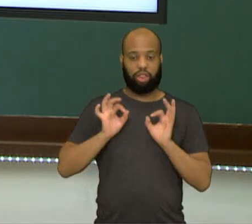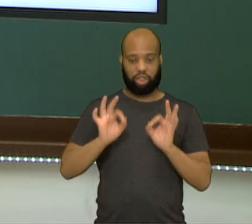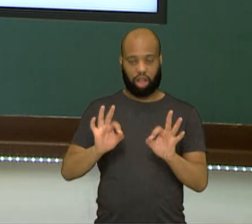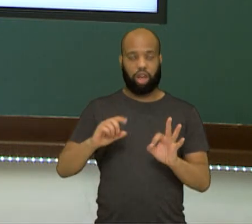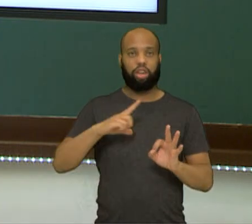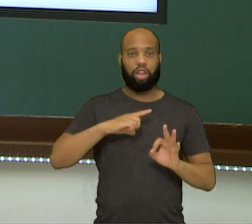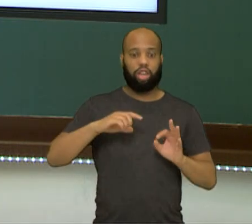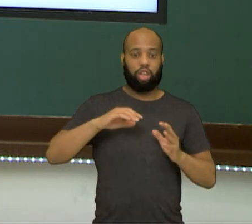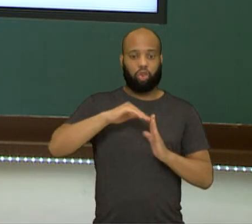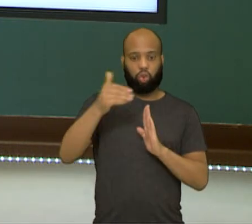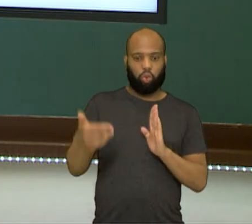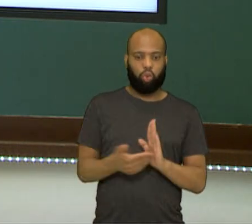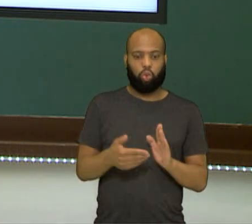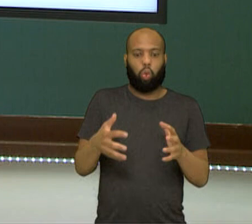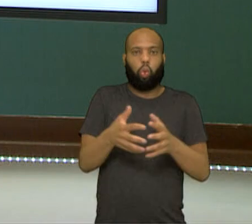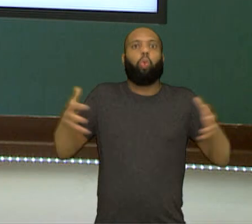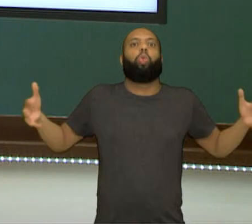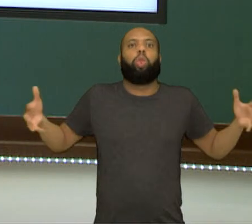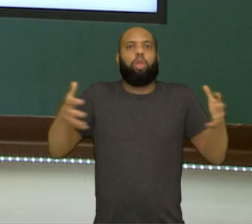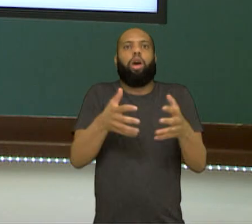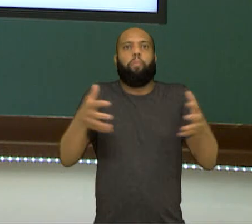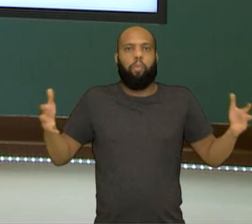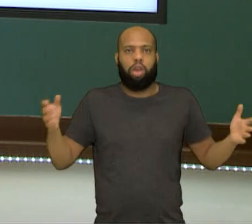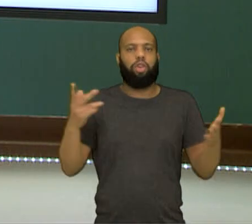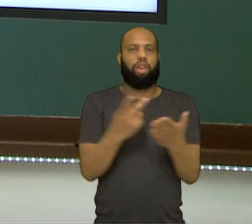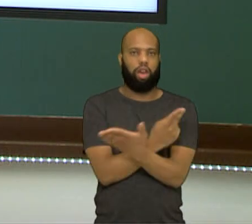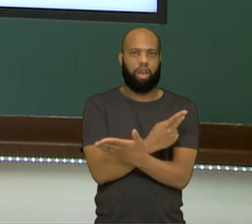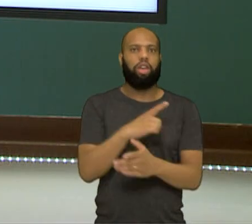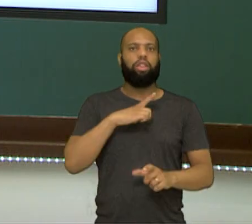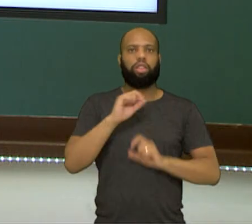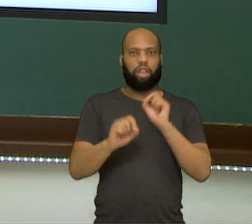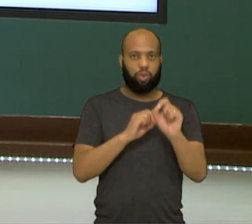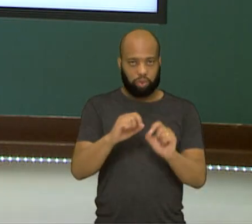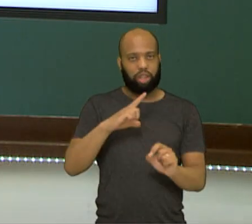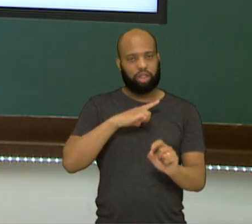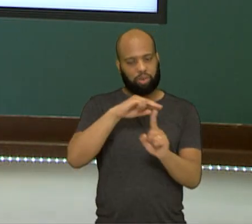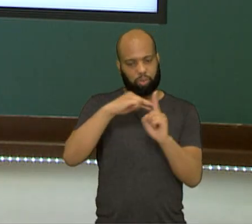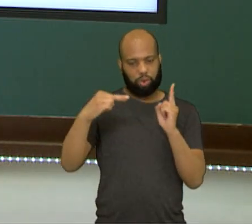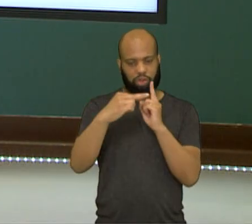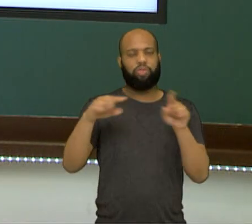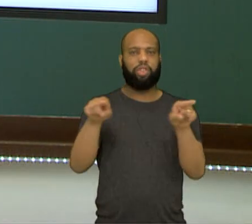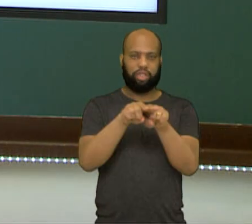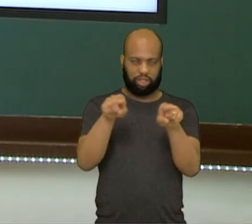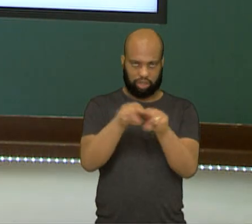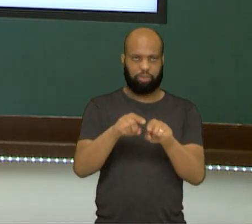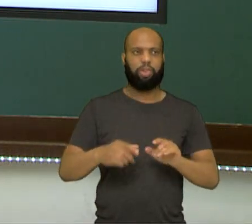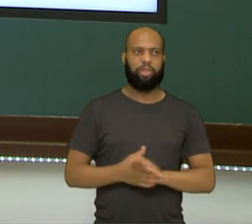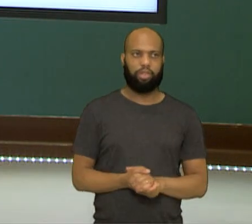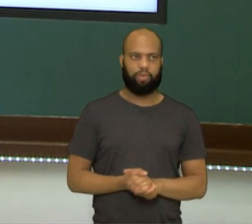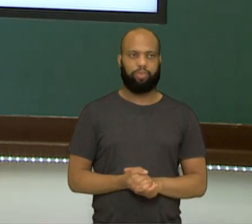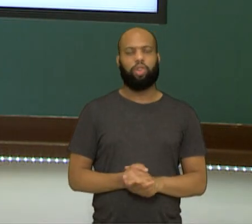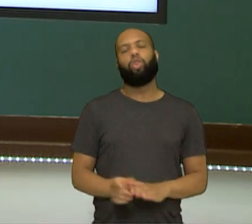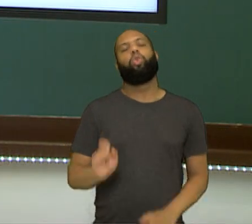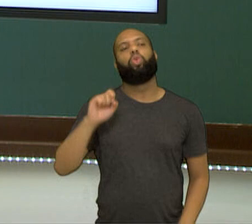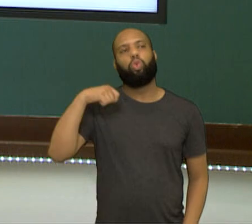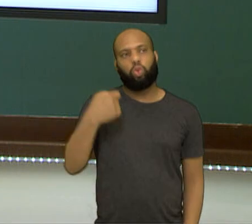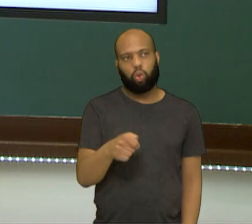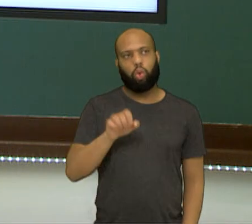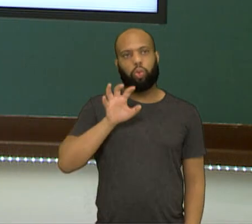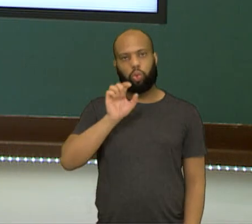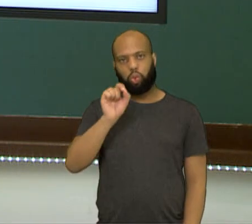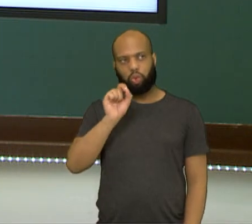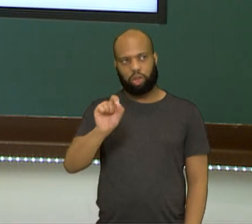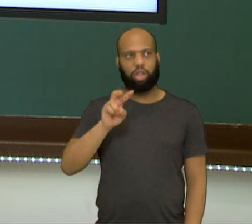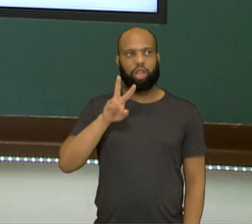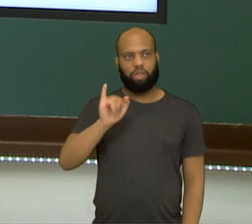estão em escala errada. Percebe? Então, tem a subjetividade, não tem? Que é o ponto de vista, né, em relação ao